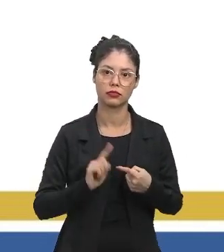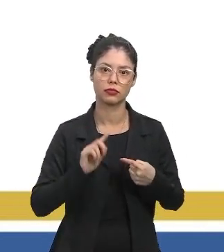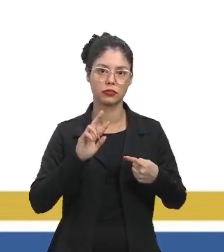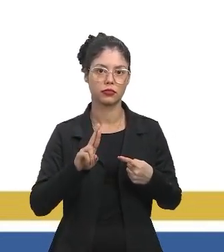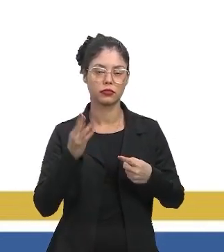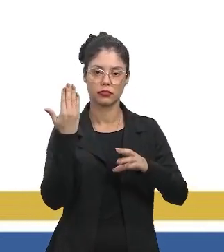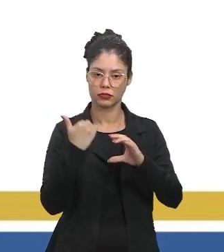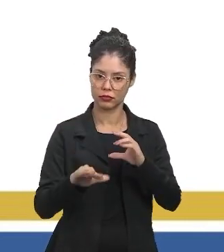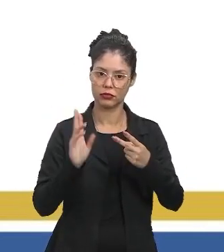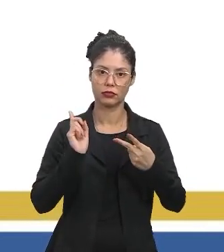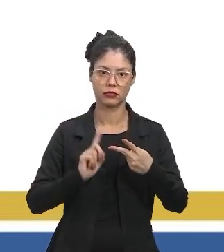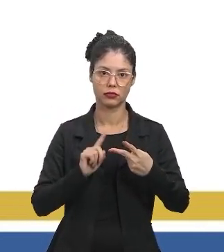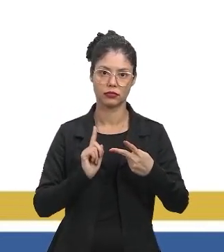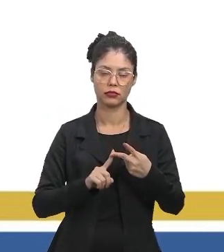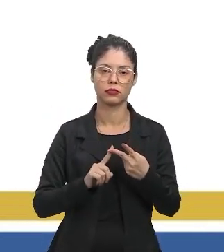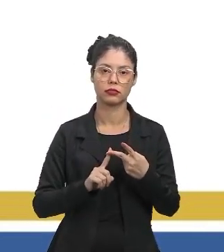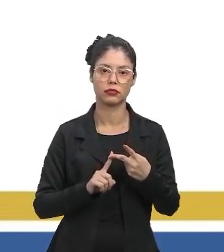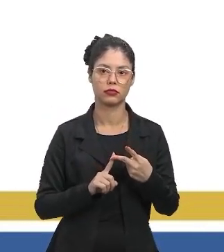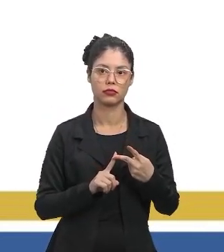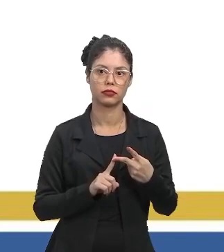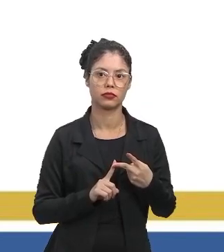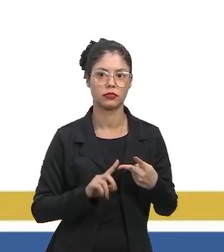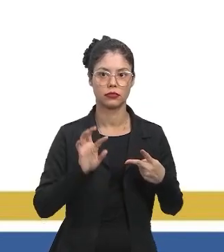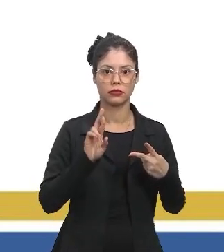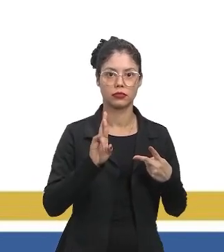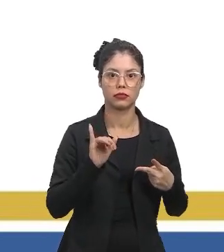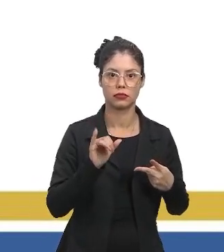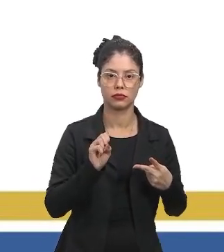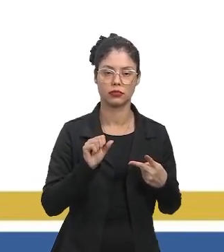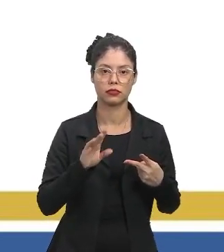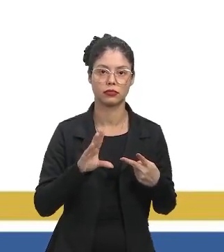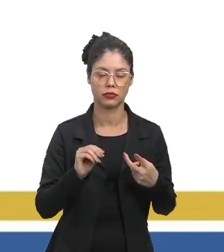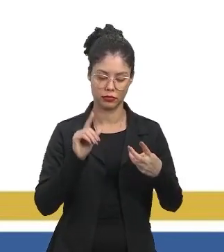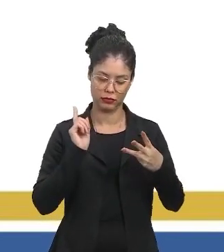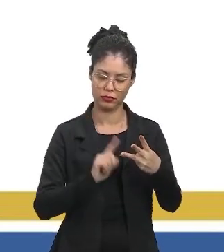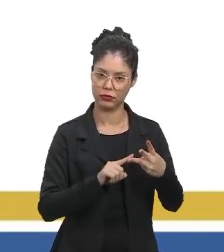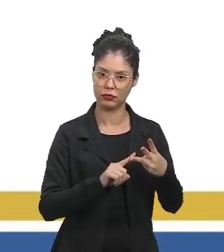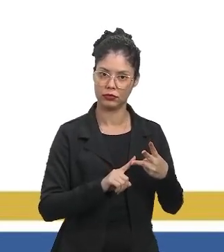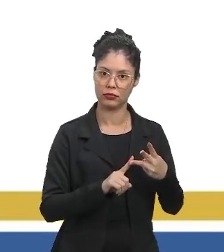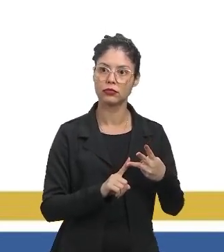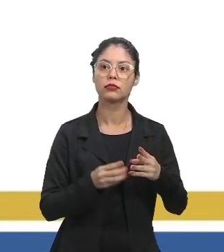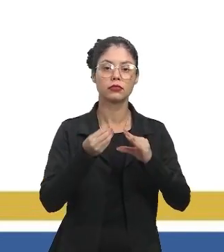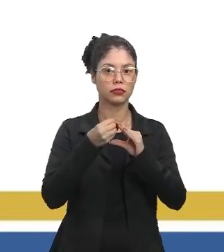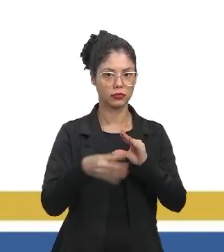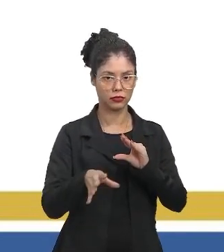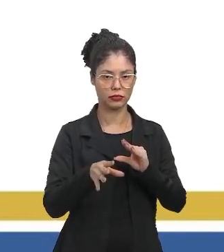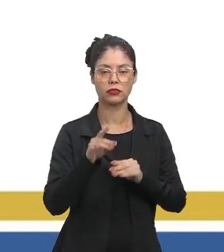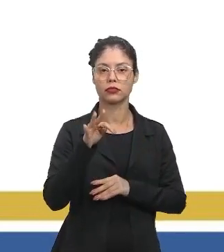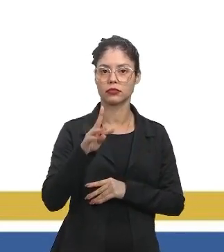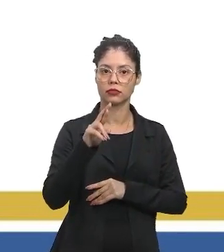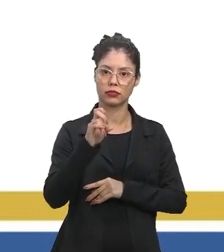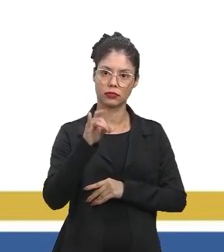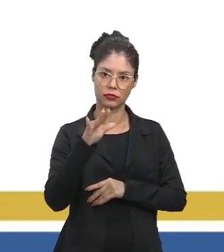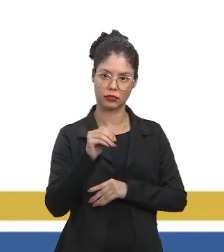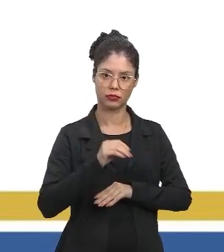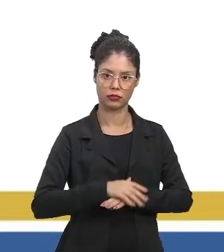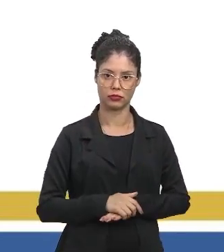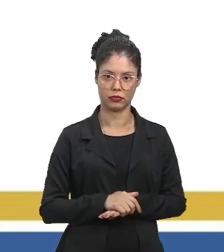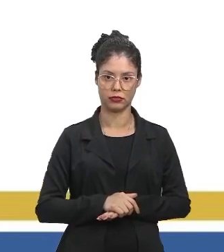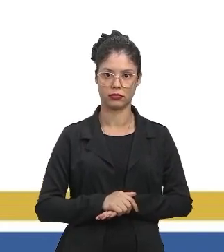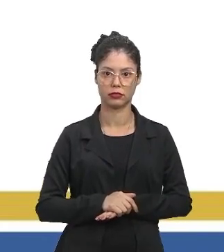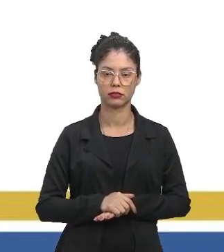RNA mensageiro, o RNA ribossômico e o RNA transportador. Ok? Vamos